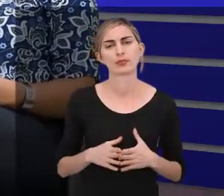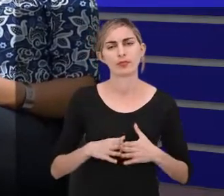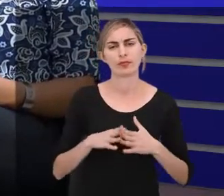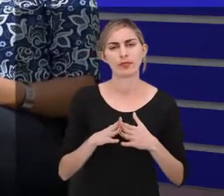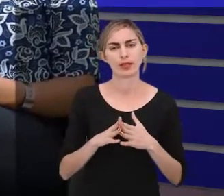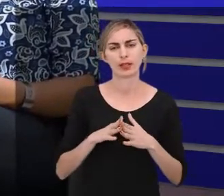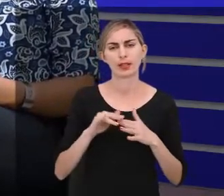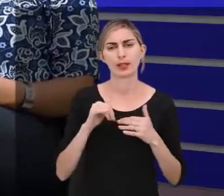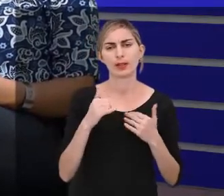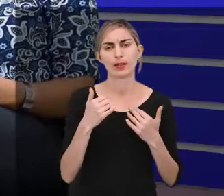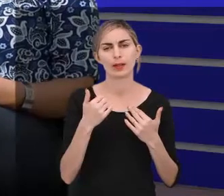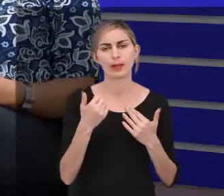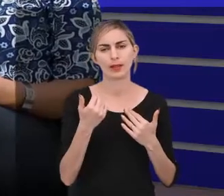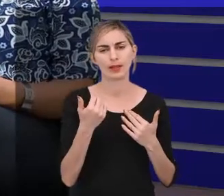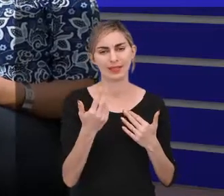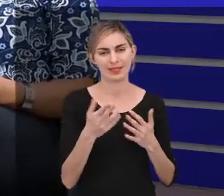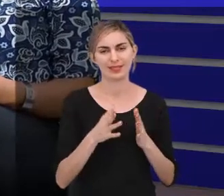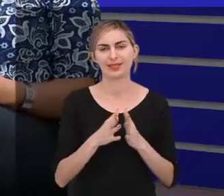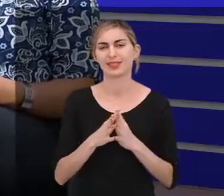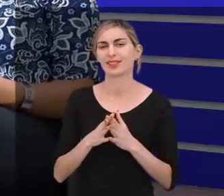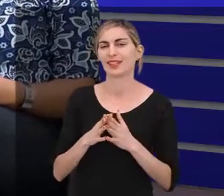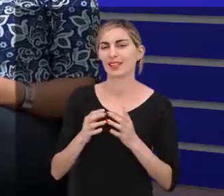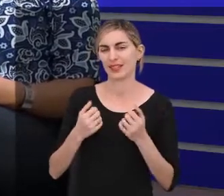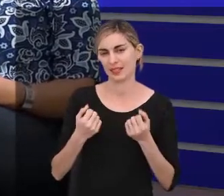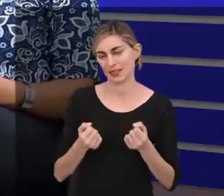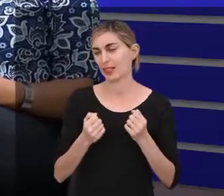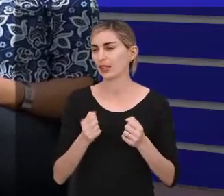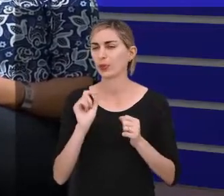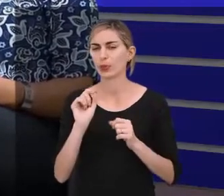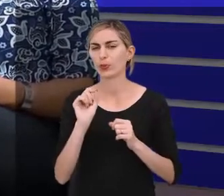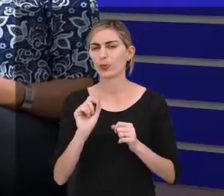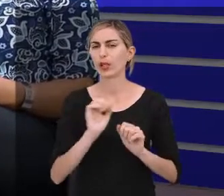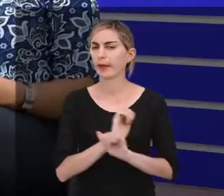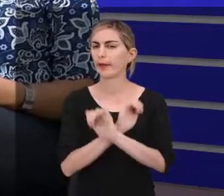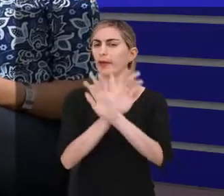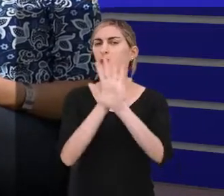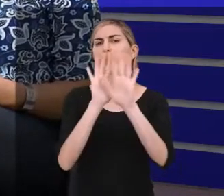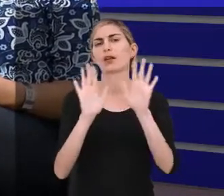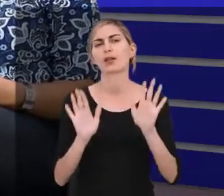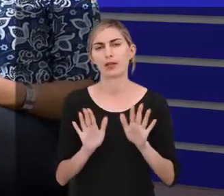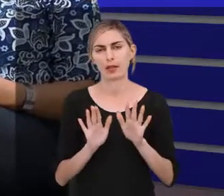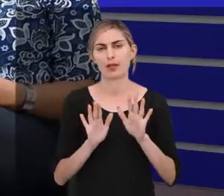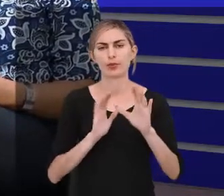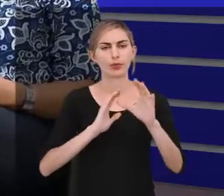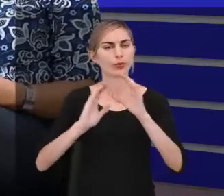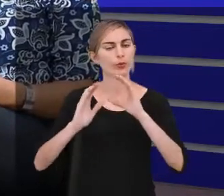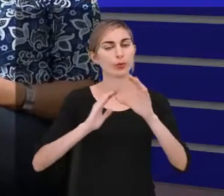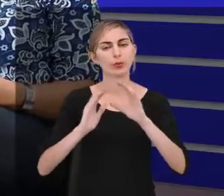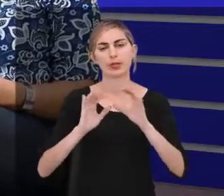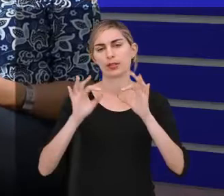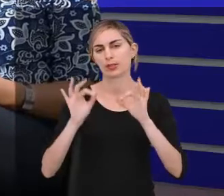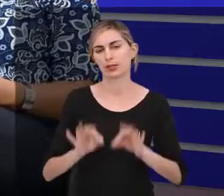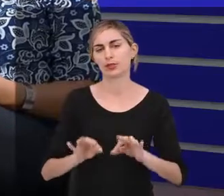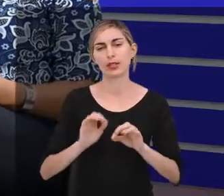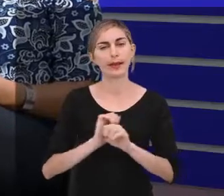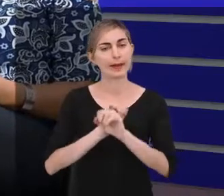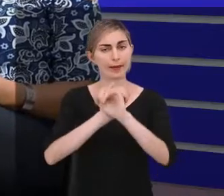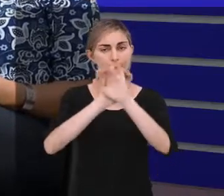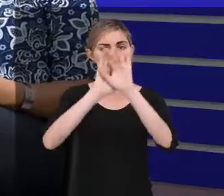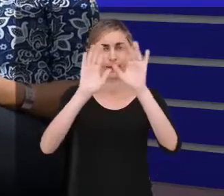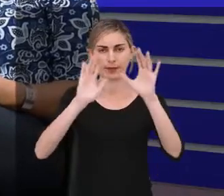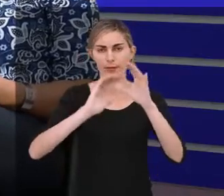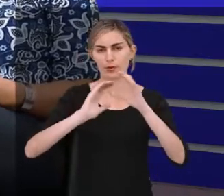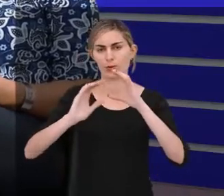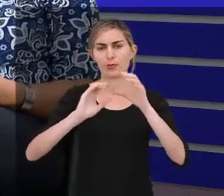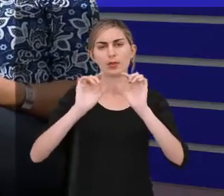Primeiro, eu queria retomar a primeira pergunta. Pode retomar. O que é ser claro na comunicação? Certo. Ser claro na